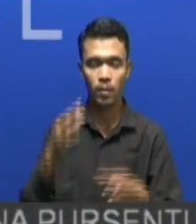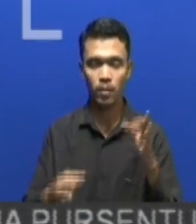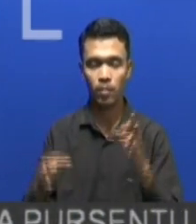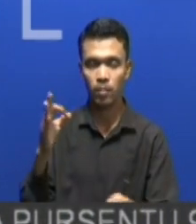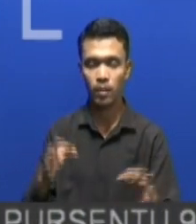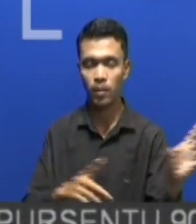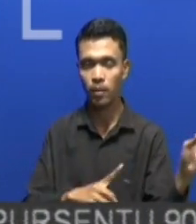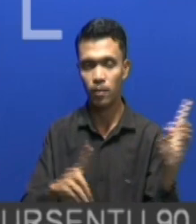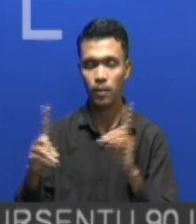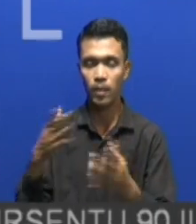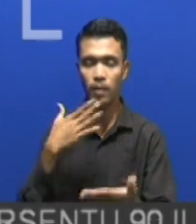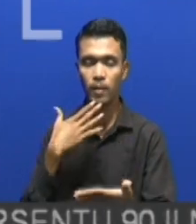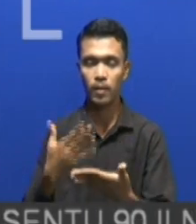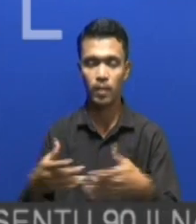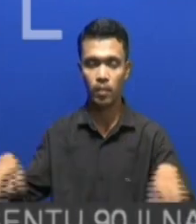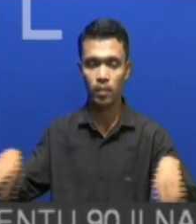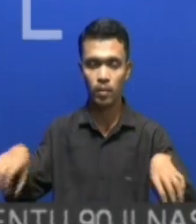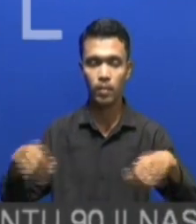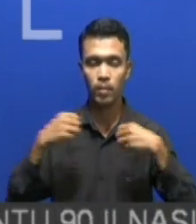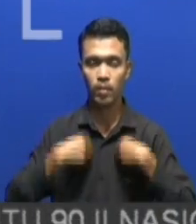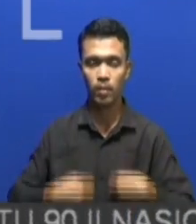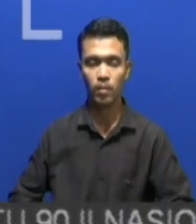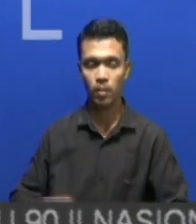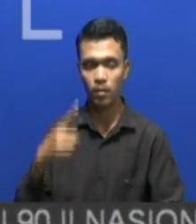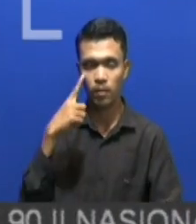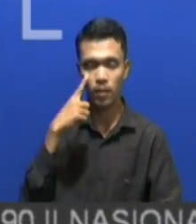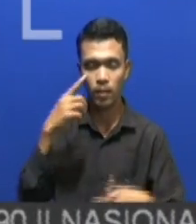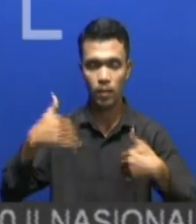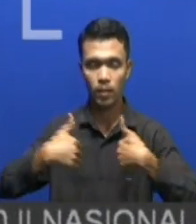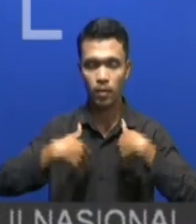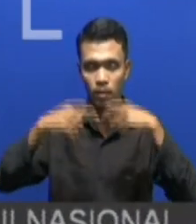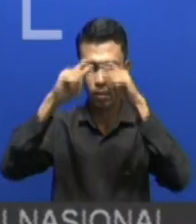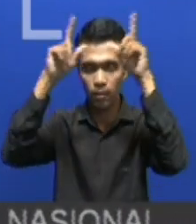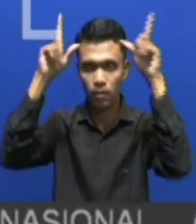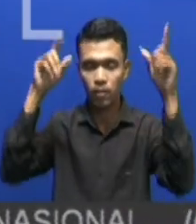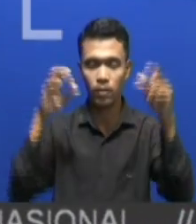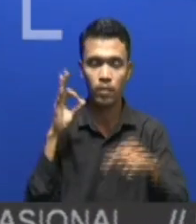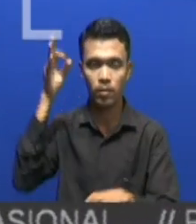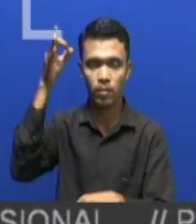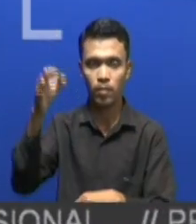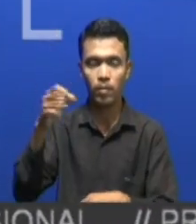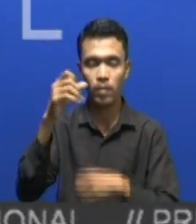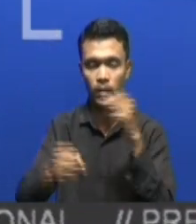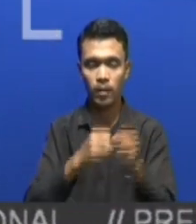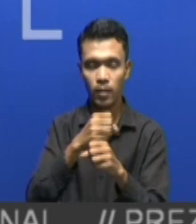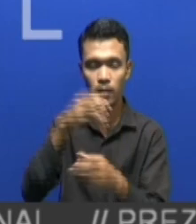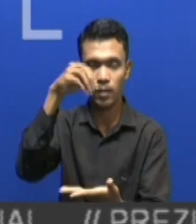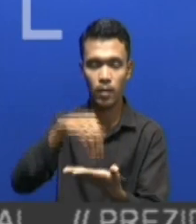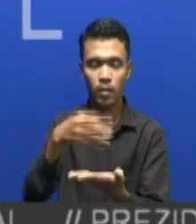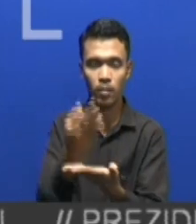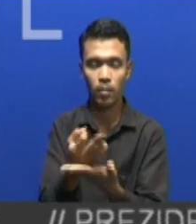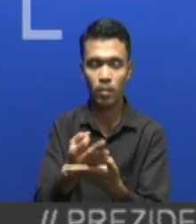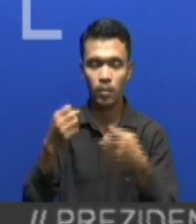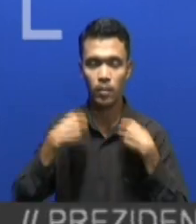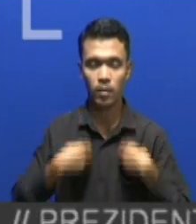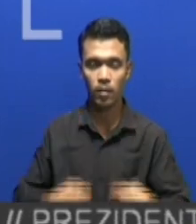dia kliutan servisu cuidado Saudi Matang iha futuro. Kada tinang alokasang orsamentu ba programa nasional